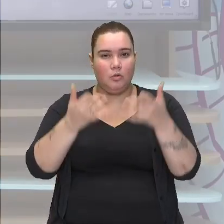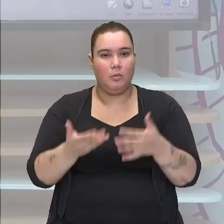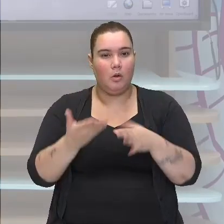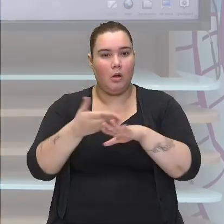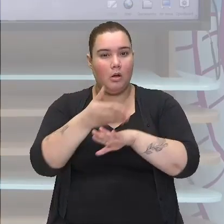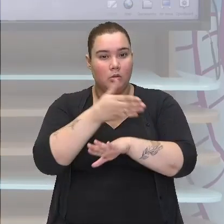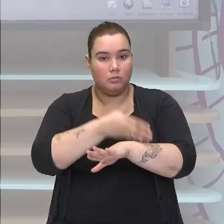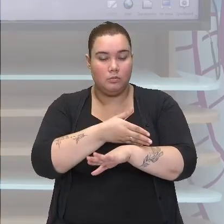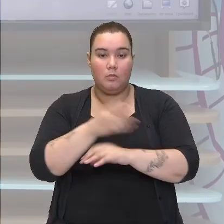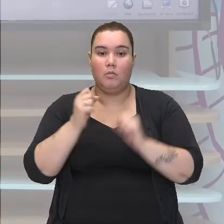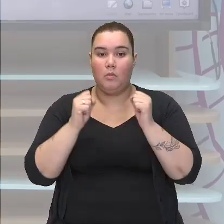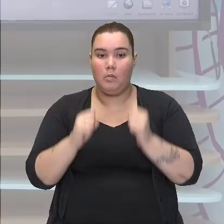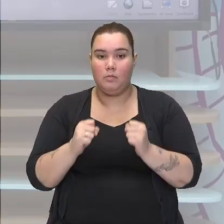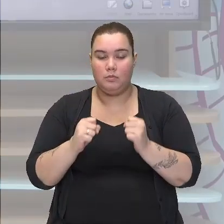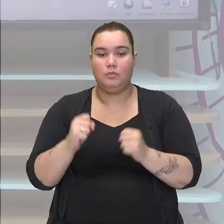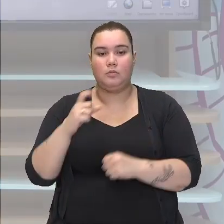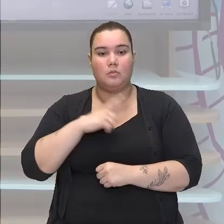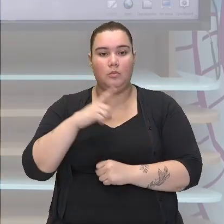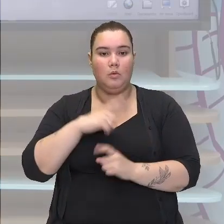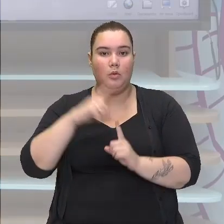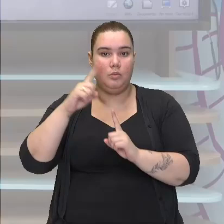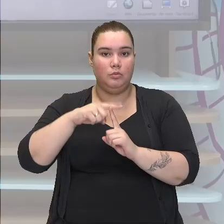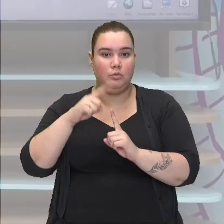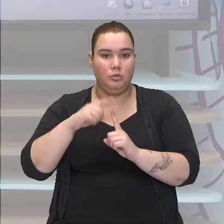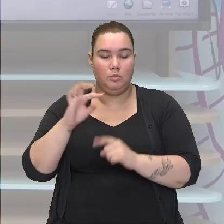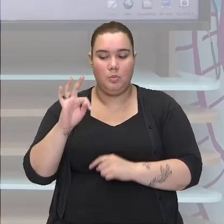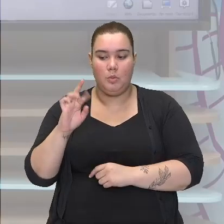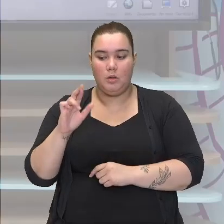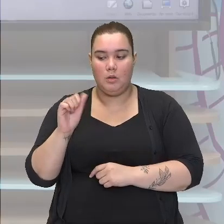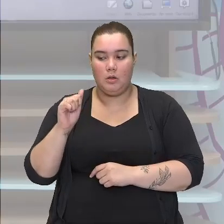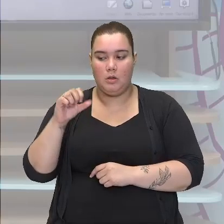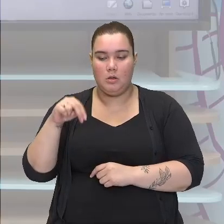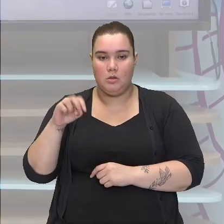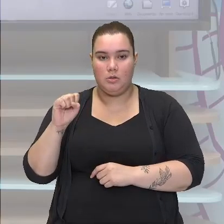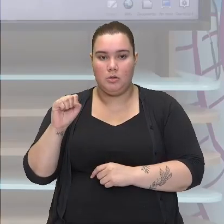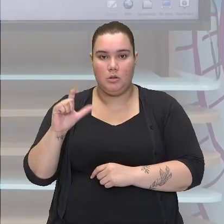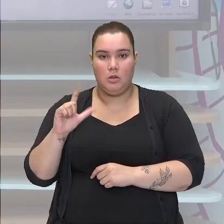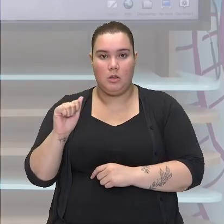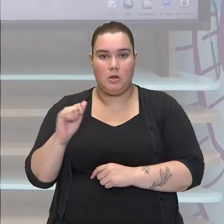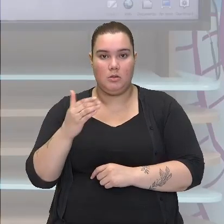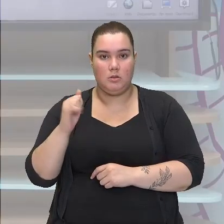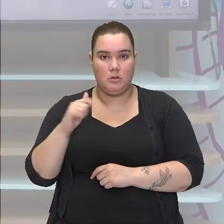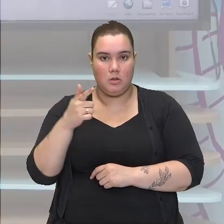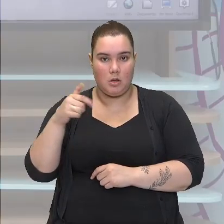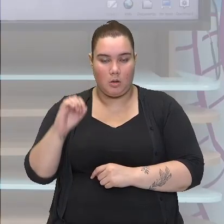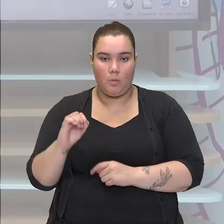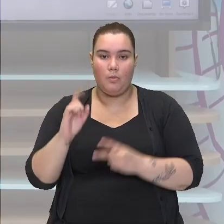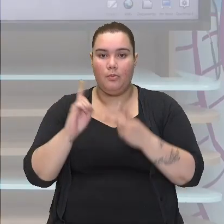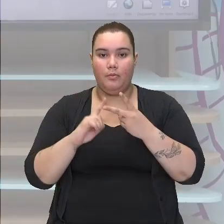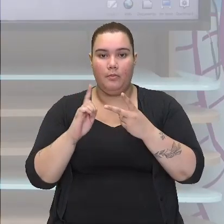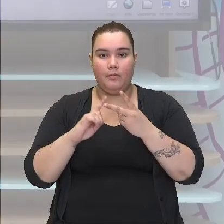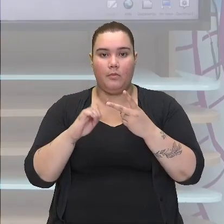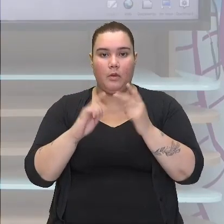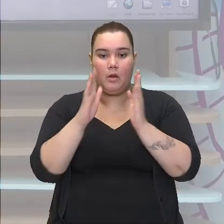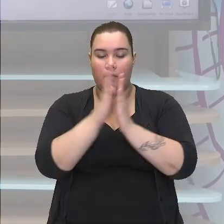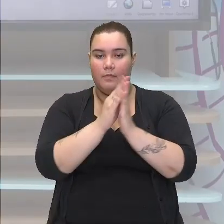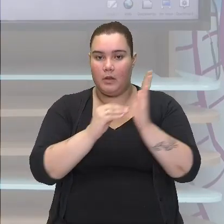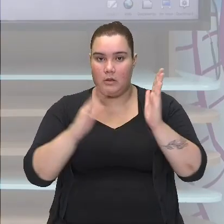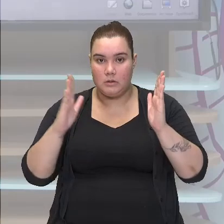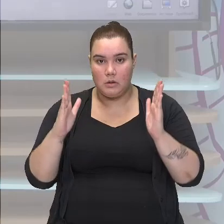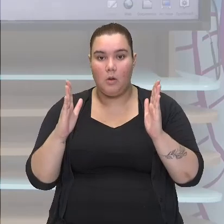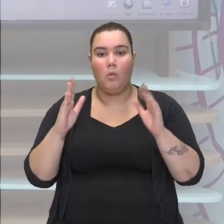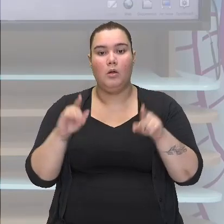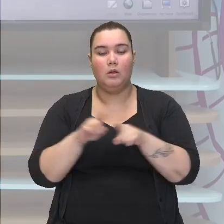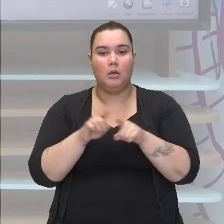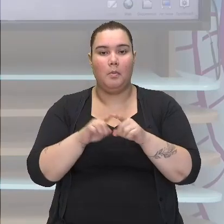anteriormente, elas podem ser por translação, por reflexão e por rotação. Ora, o